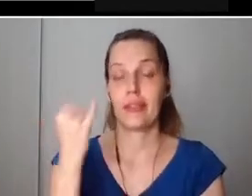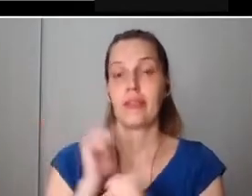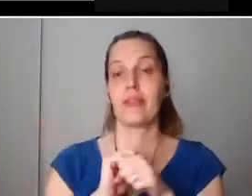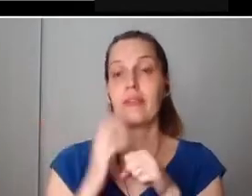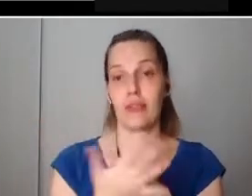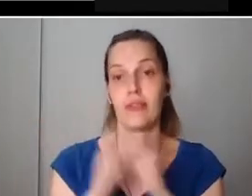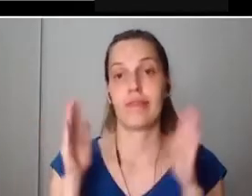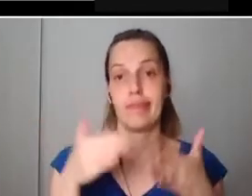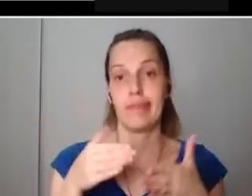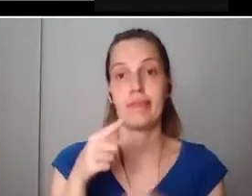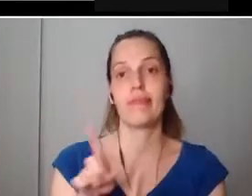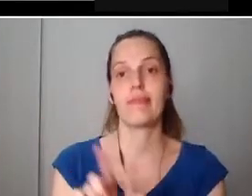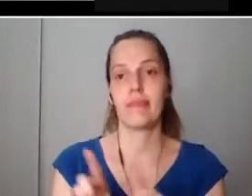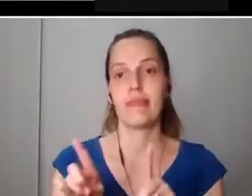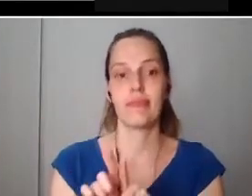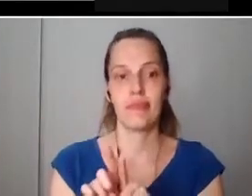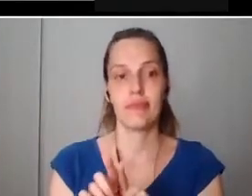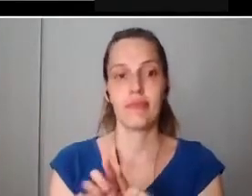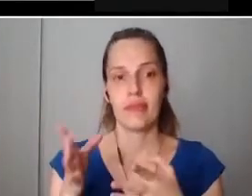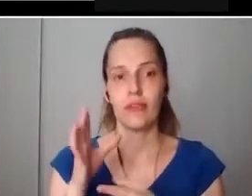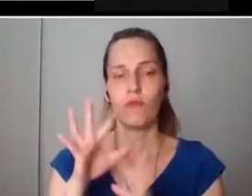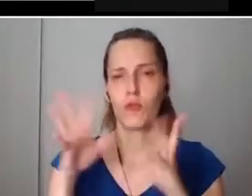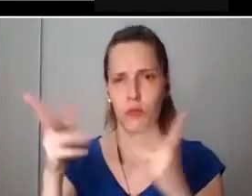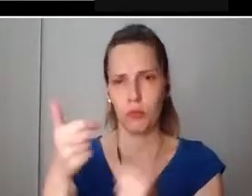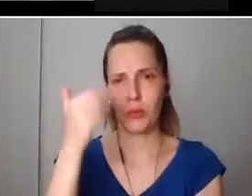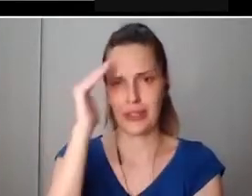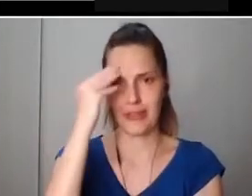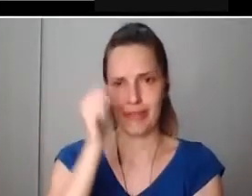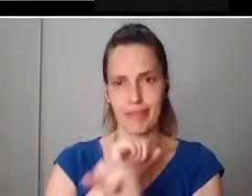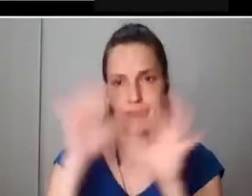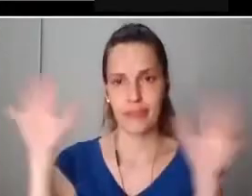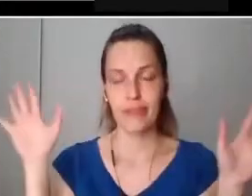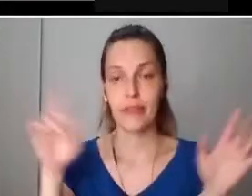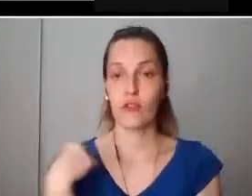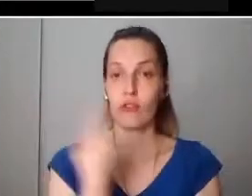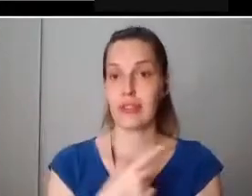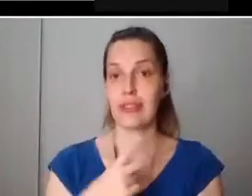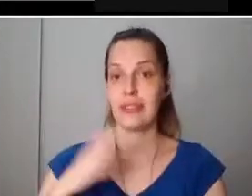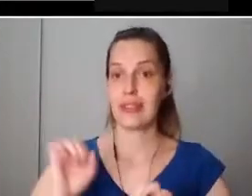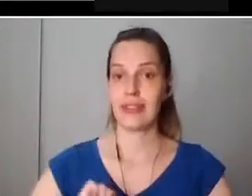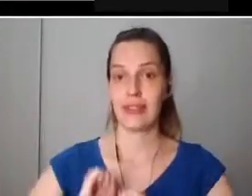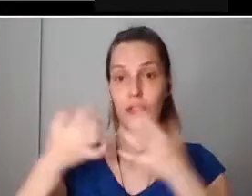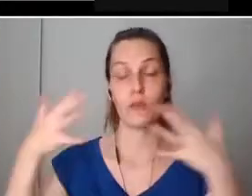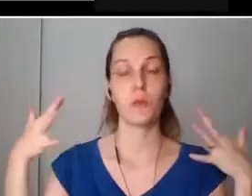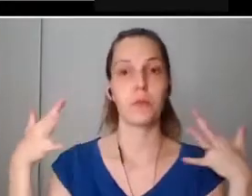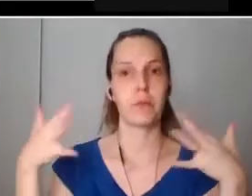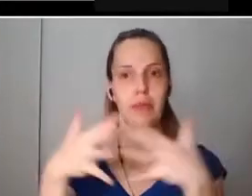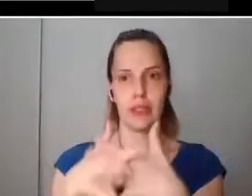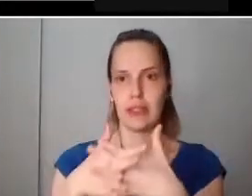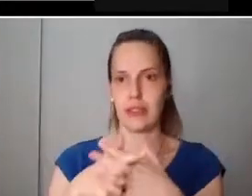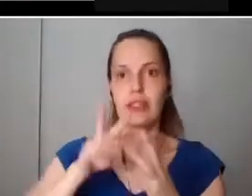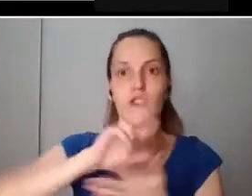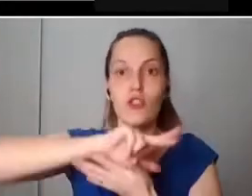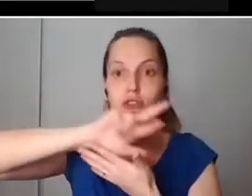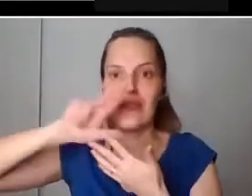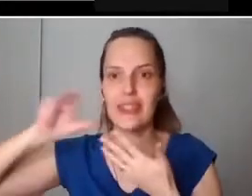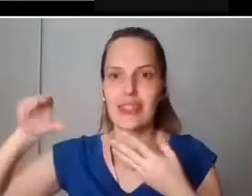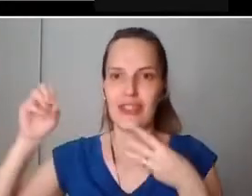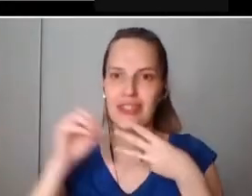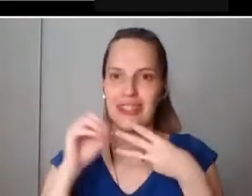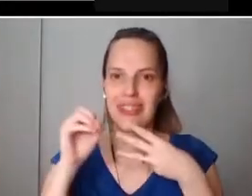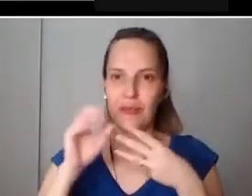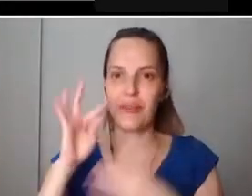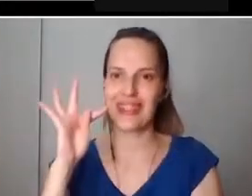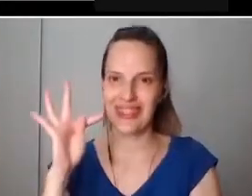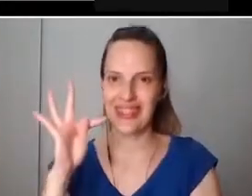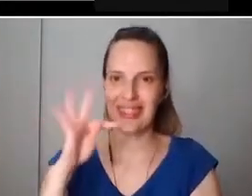entender, para que todo mundo entenda, chegar numa base comum, a gente tem uma imunidade complexa, que tem a ver com diferentes tipos de células T para o